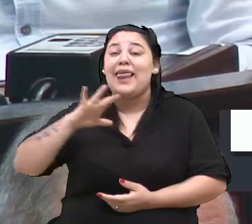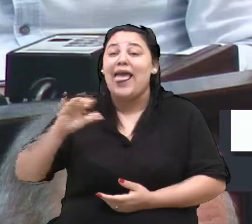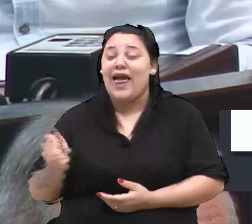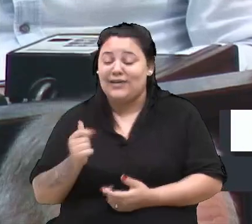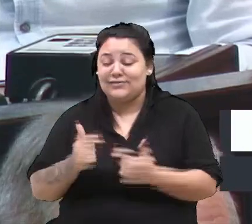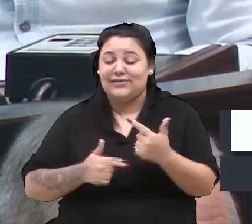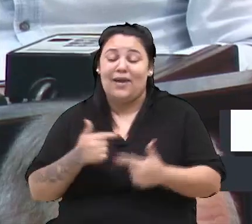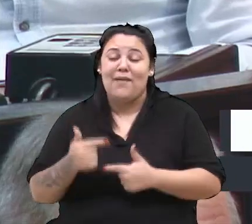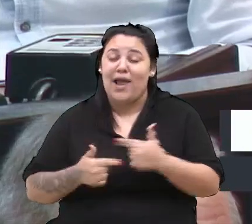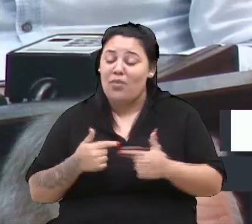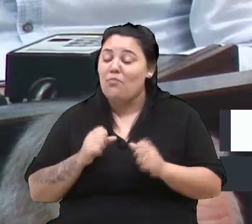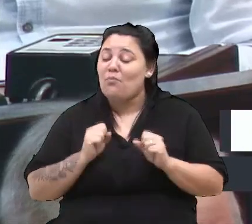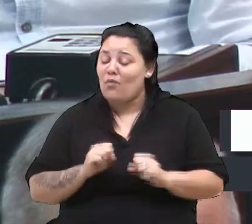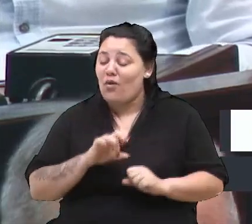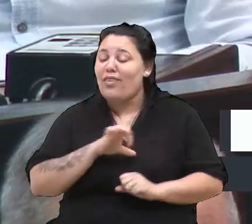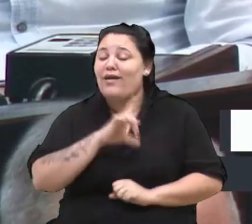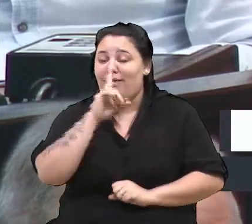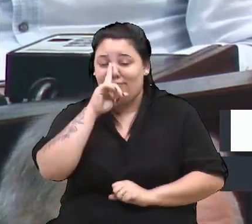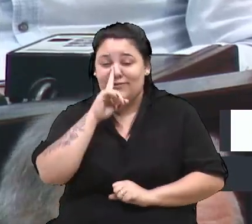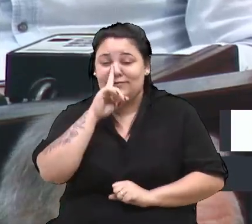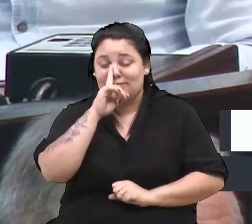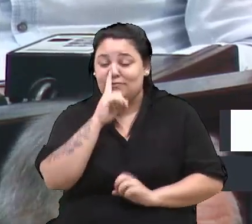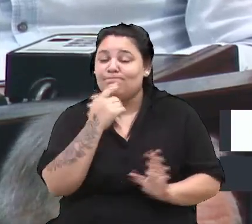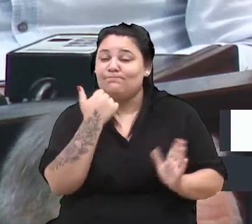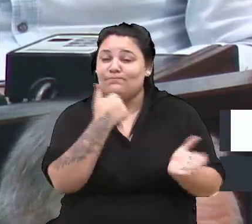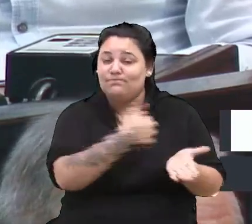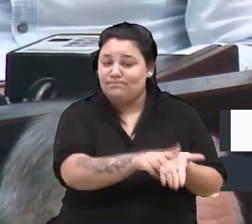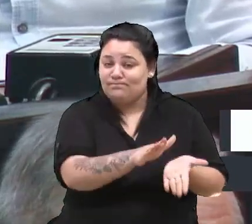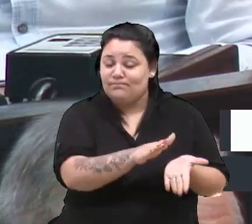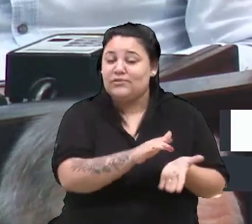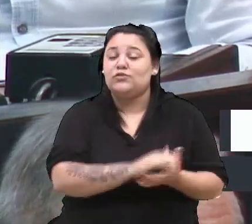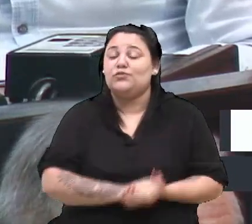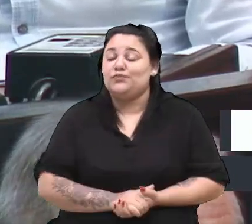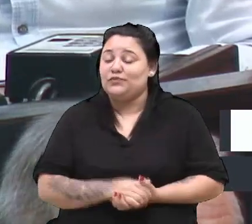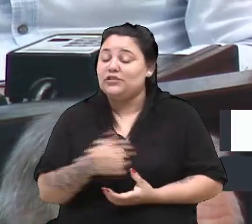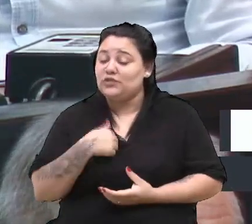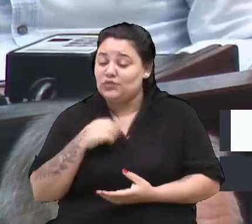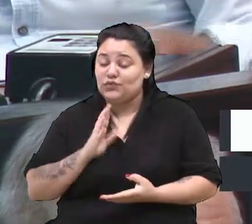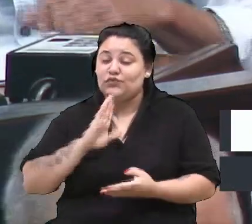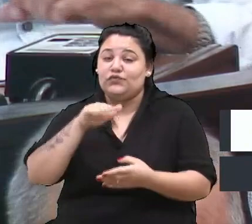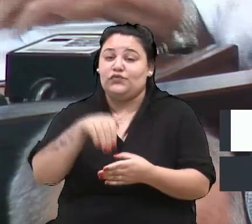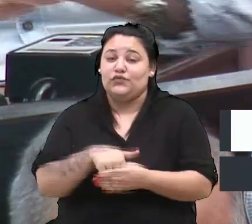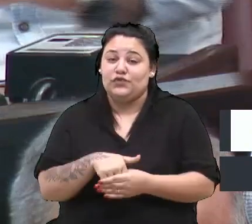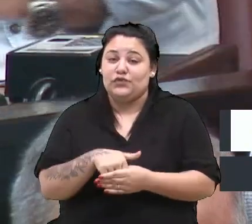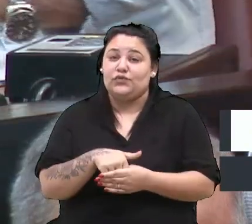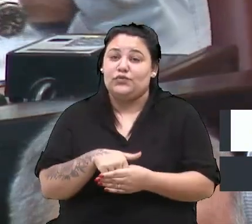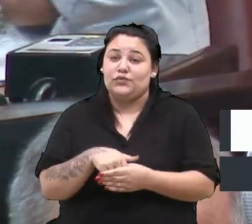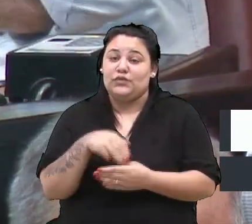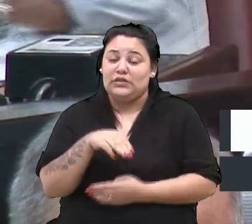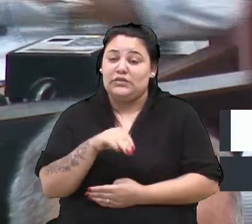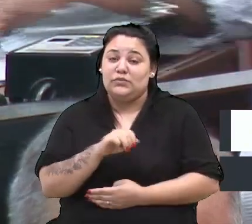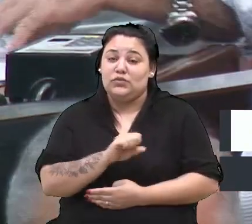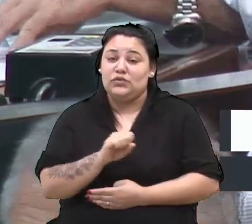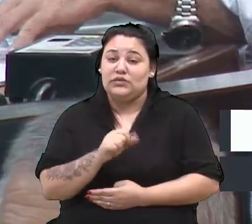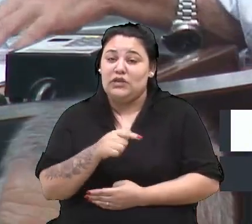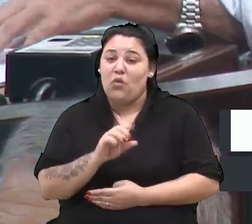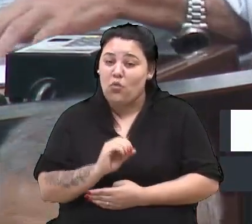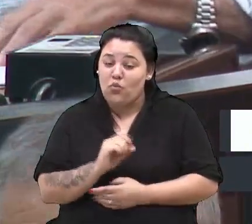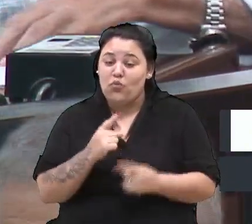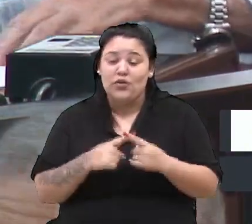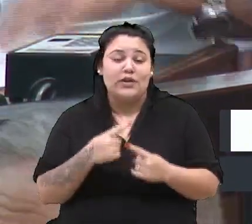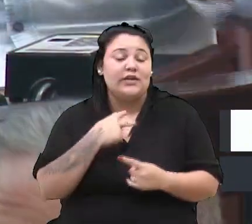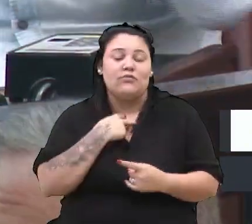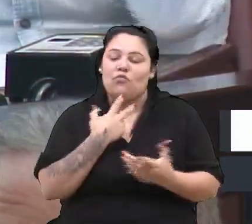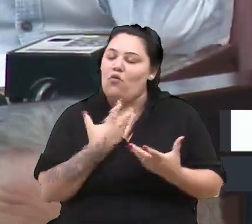podem correr o risco de ser desempregados? Estarei votando, então, essa moção, porque não podemos